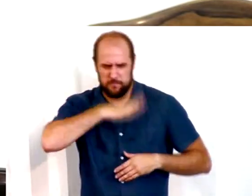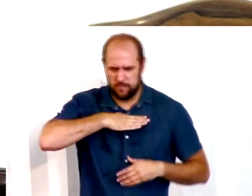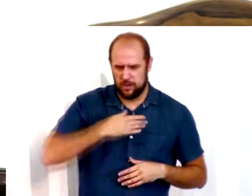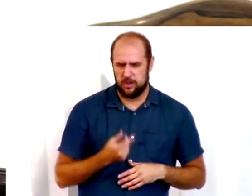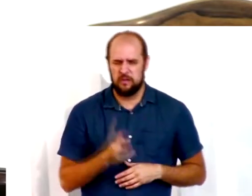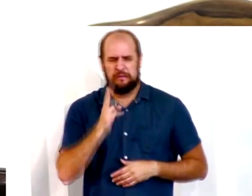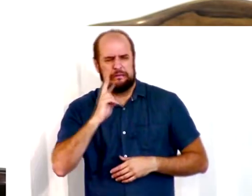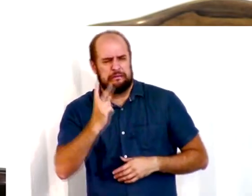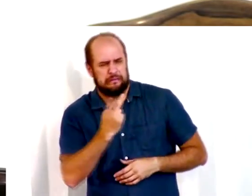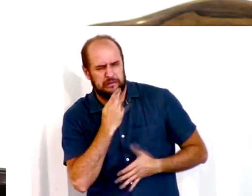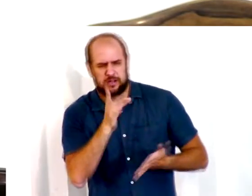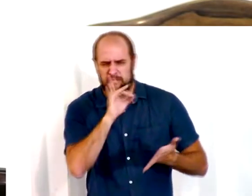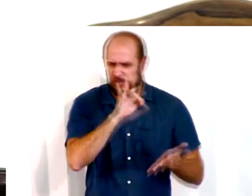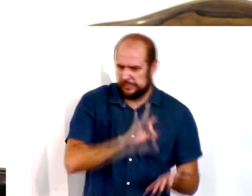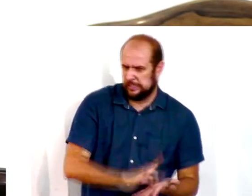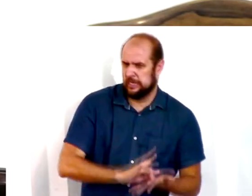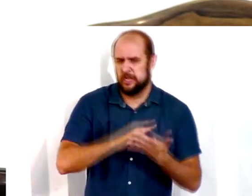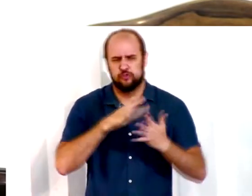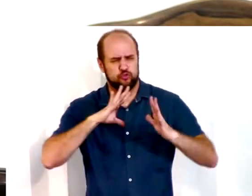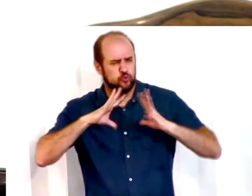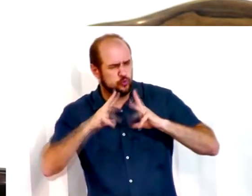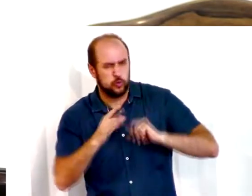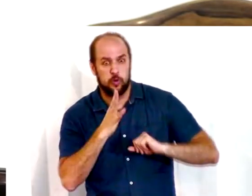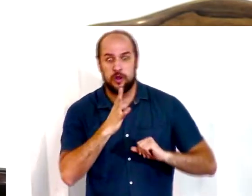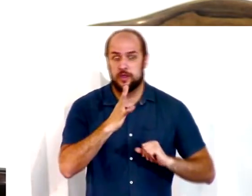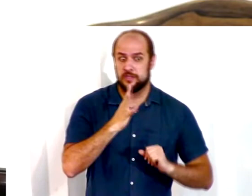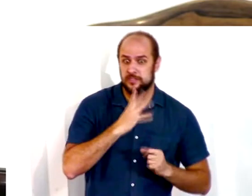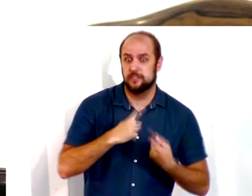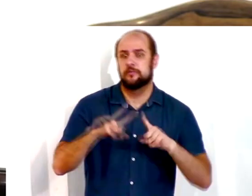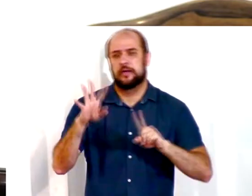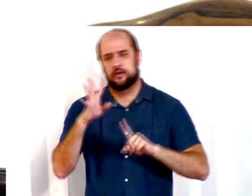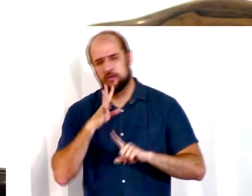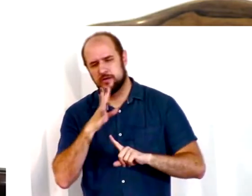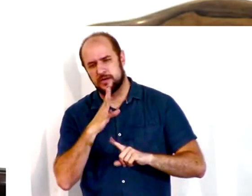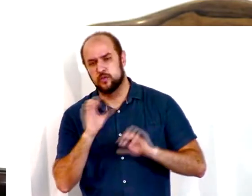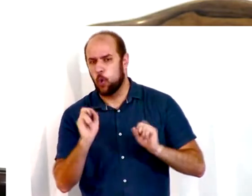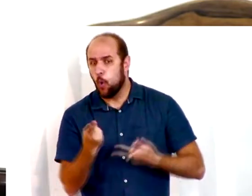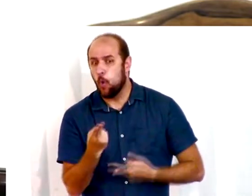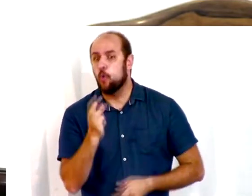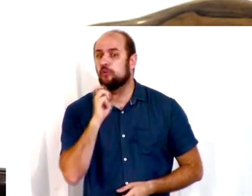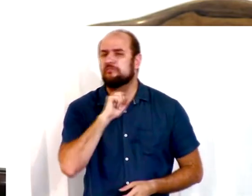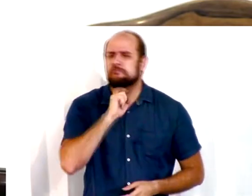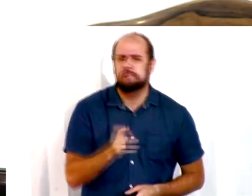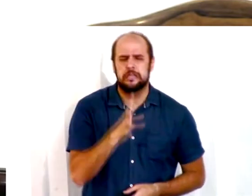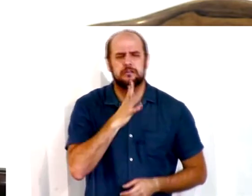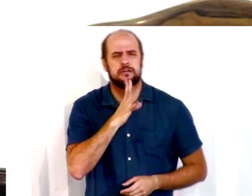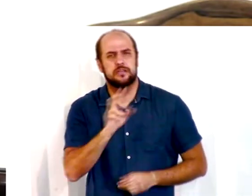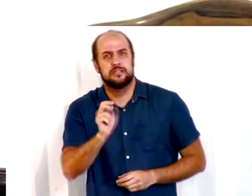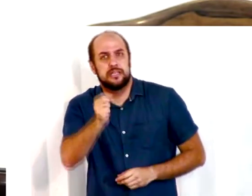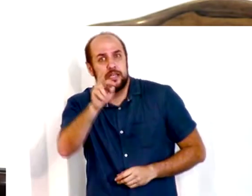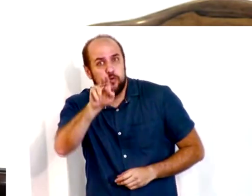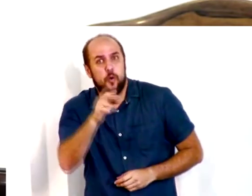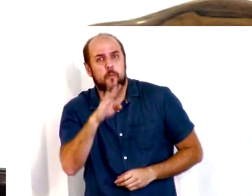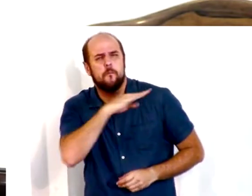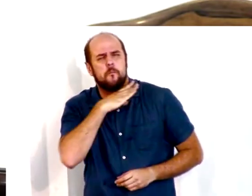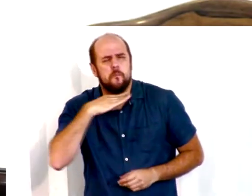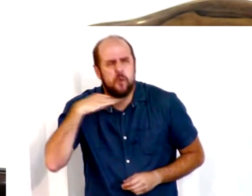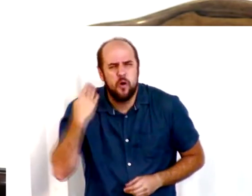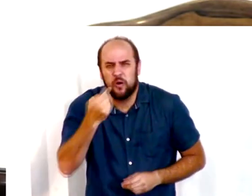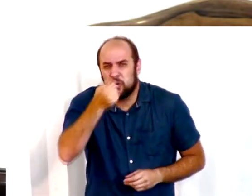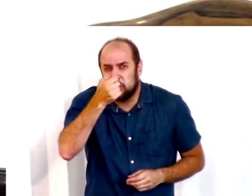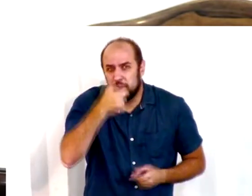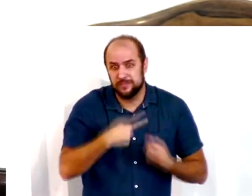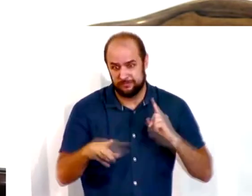enganadores e sendo verdadeiros, como desconhecidos e entretanto bem conhecidos, como se estivéssemos morrendo e contudo eis